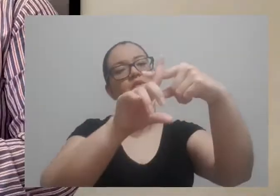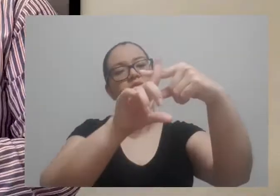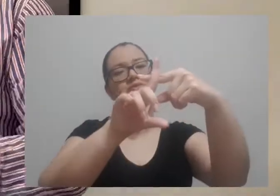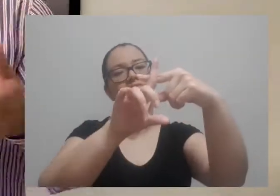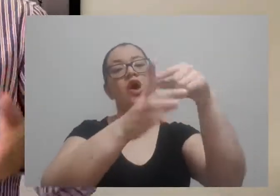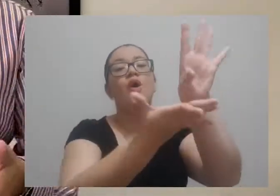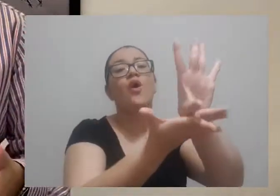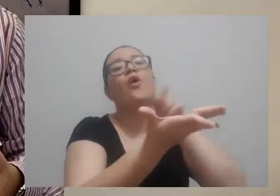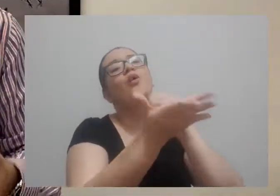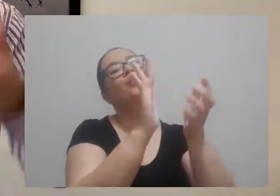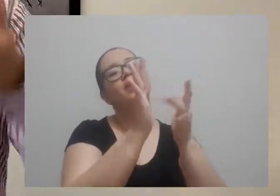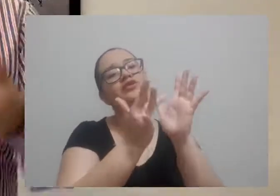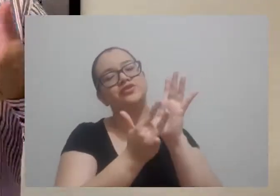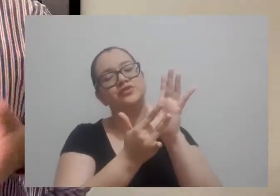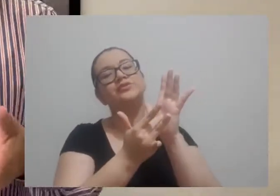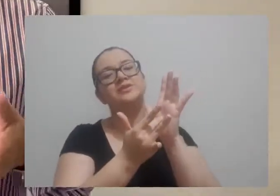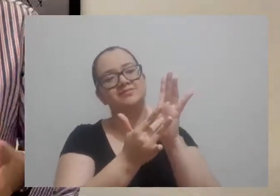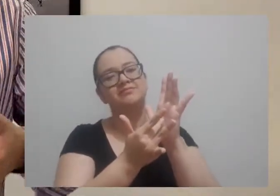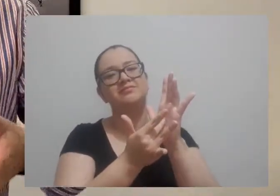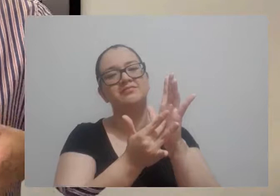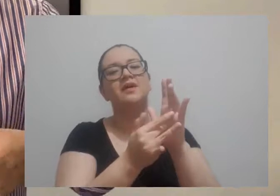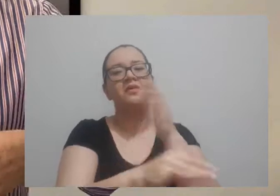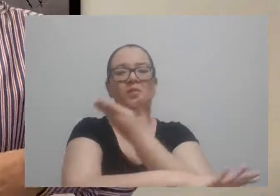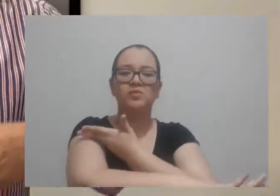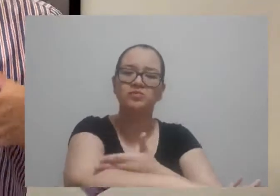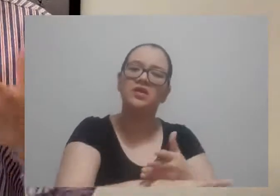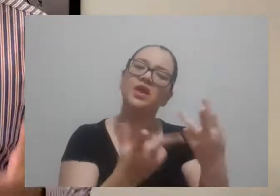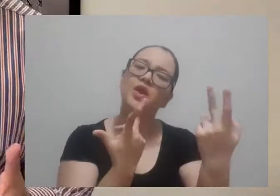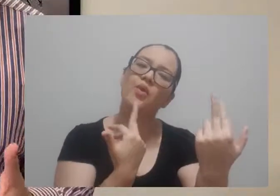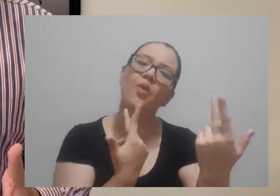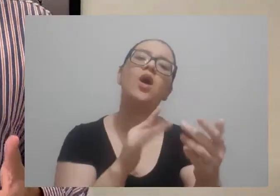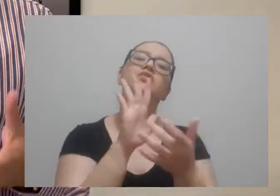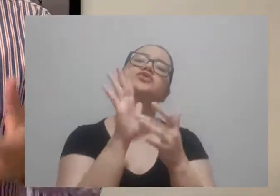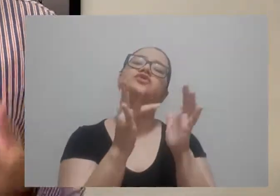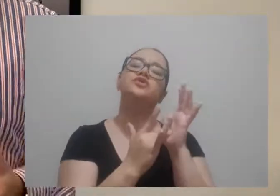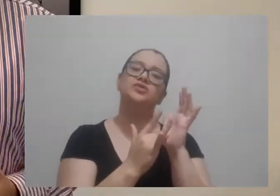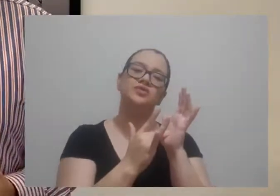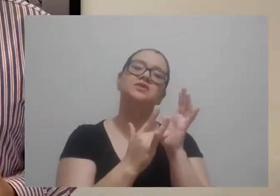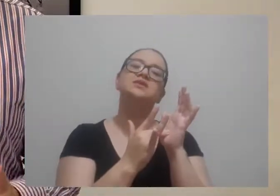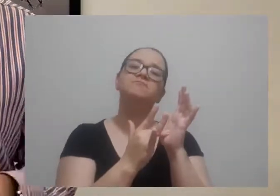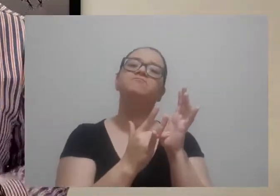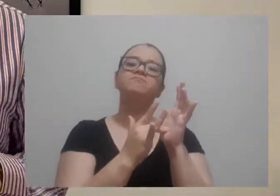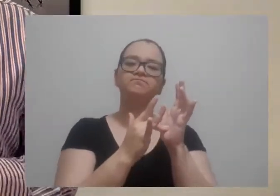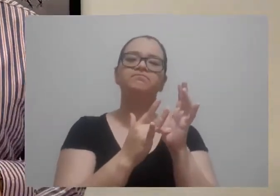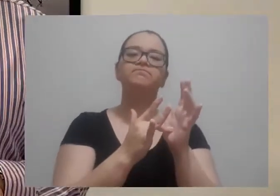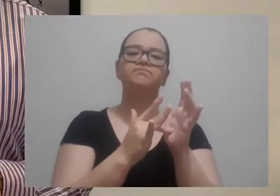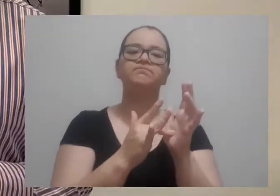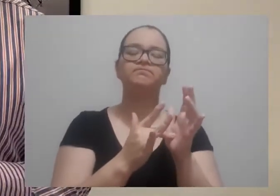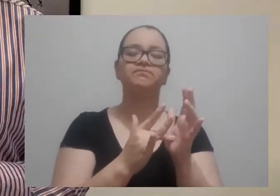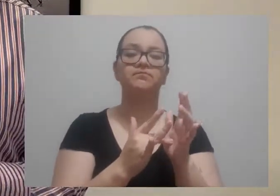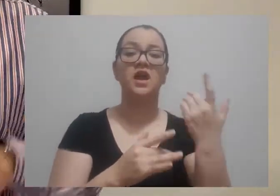ele agiu, nós poderemos responder ou reagir de forma graciosa. O que ele espera de nós para darmos